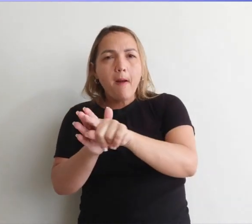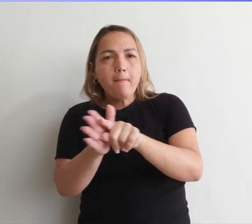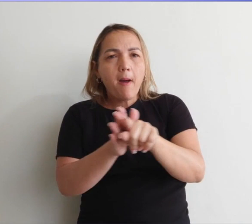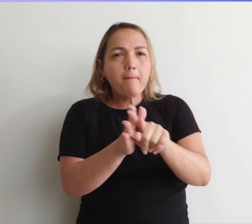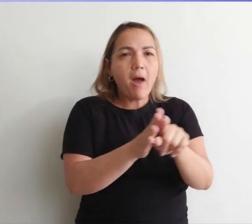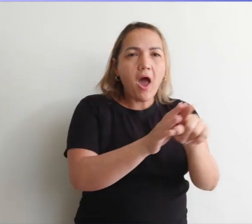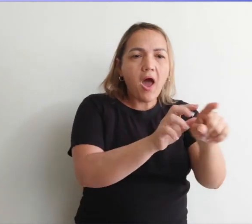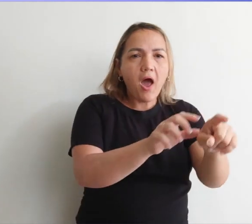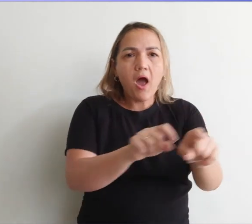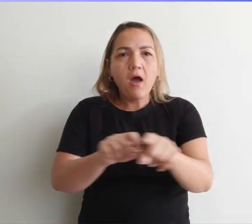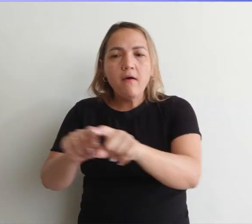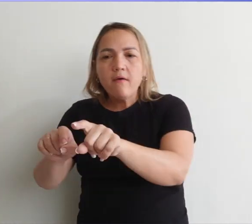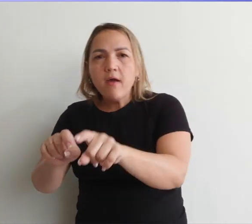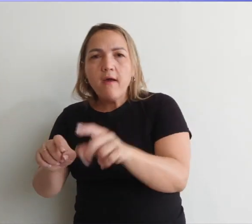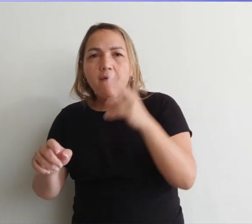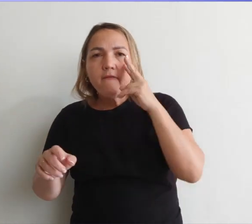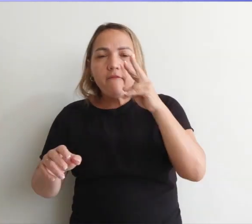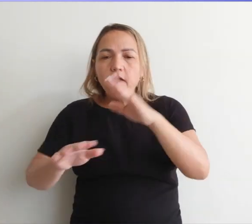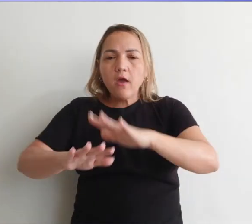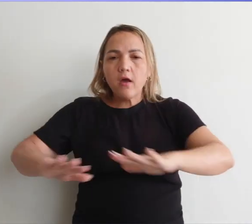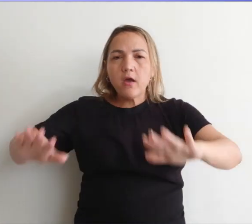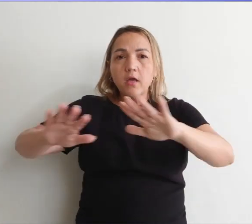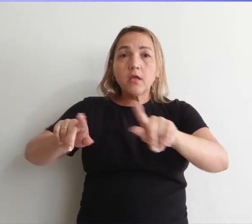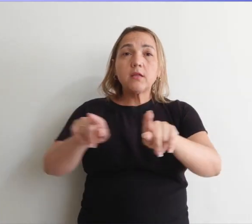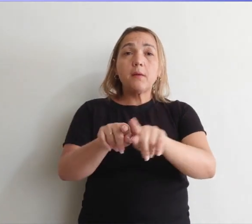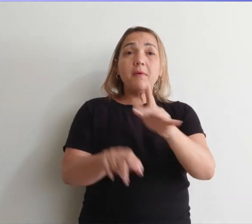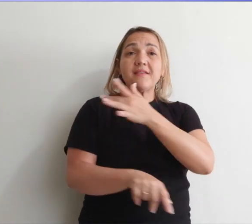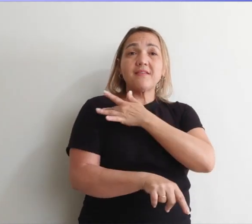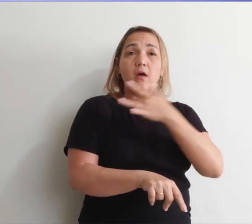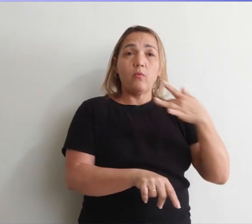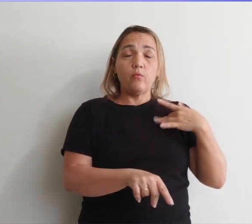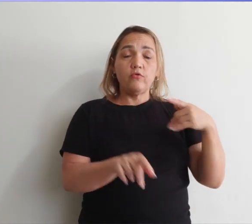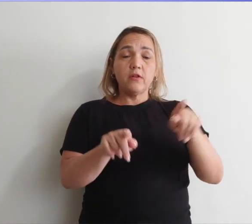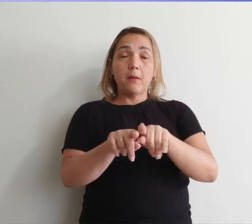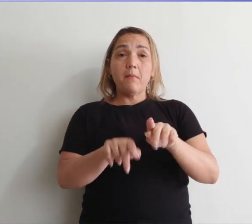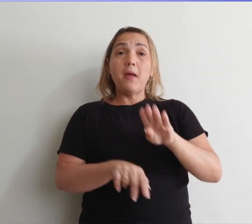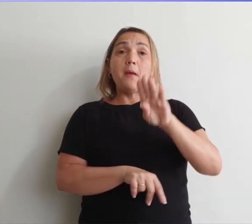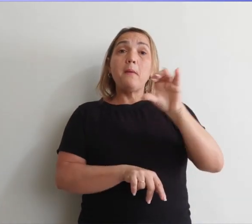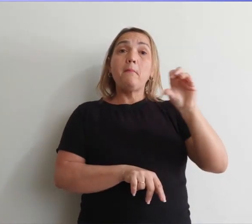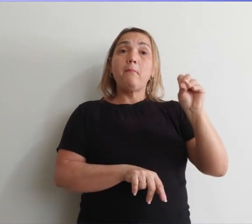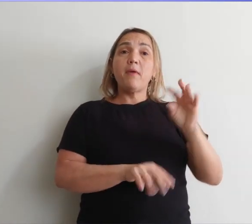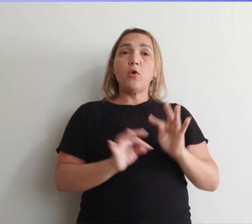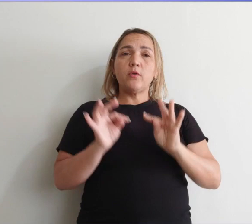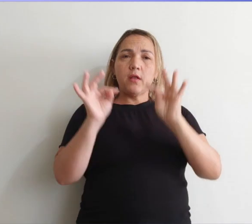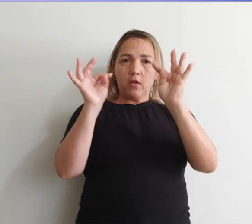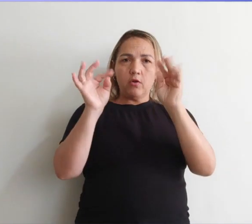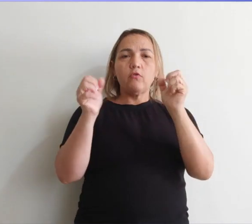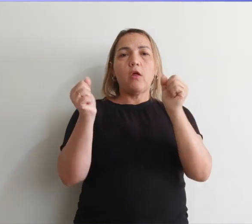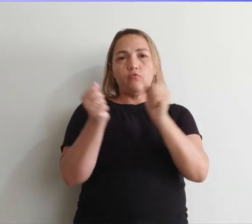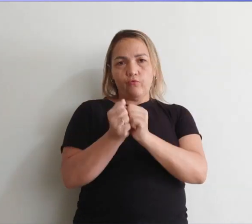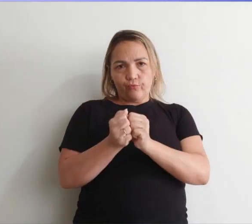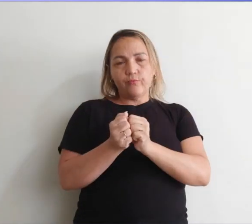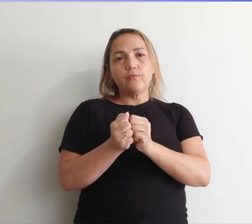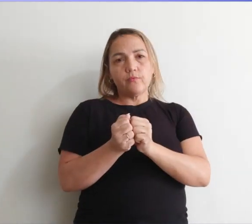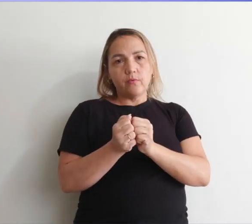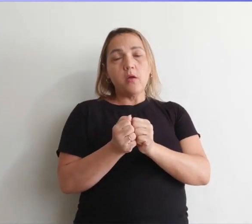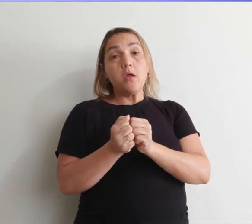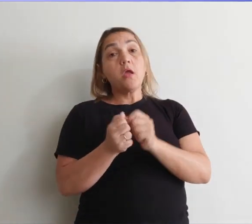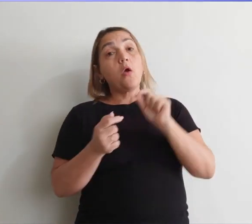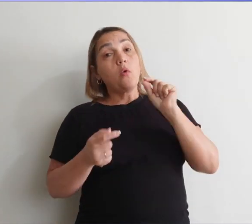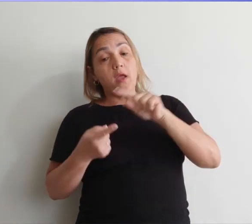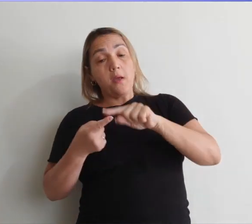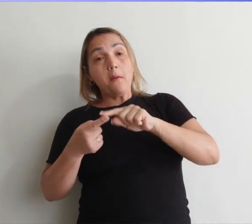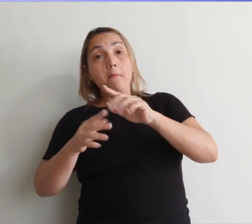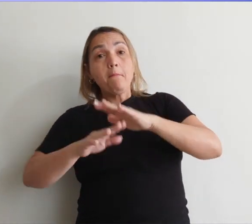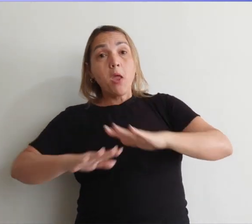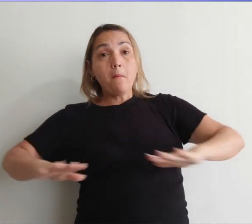ver a parte de meio ambiente, vai ver a parte de saúde, vai ver a parte biotecnológica, que hoje a biologia embarca isso, né? Meio